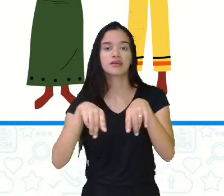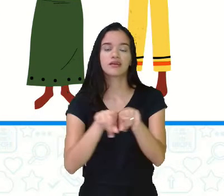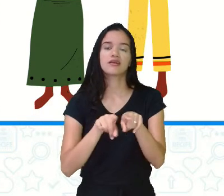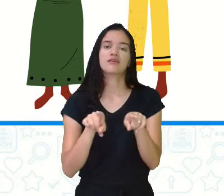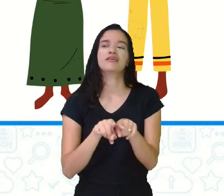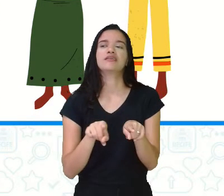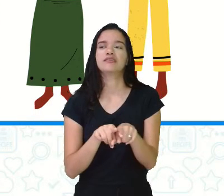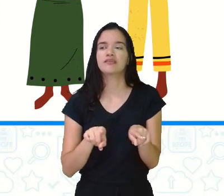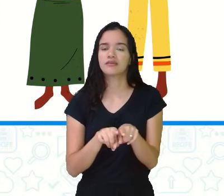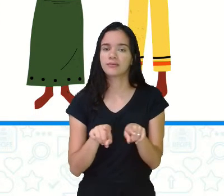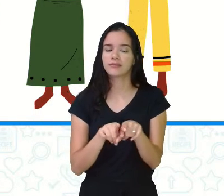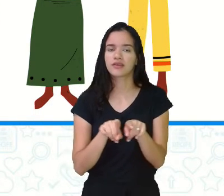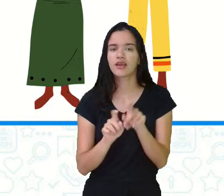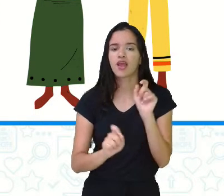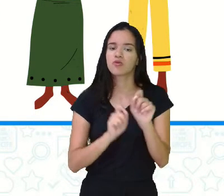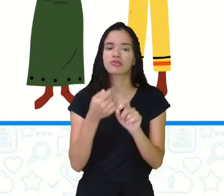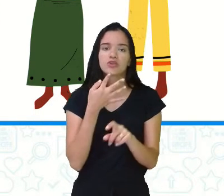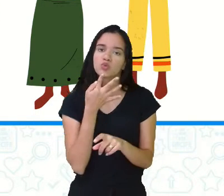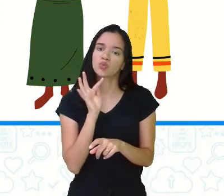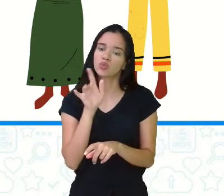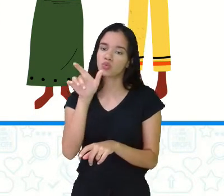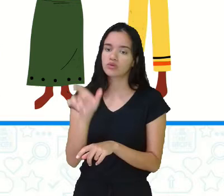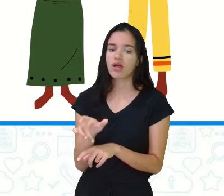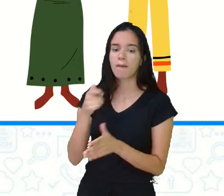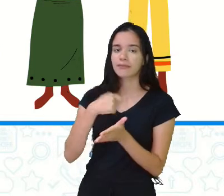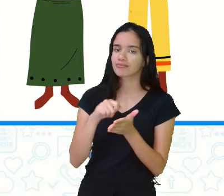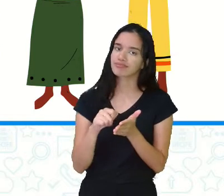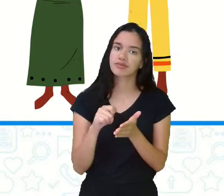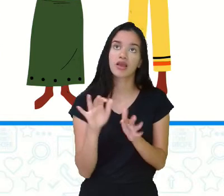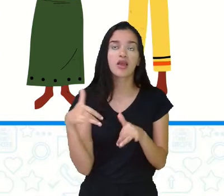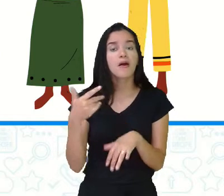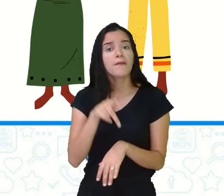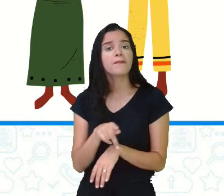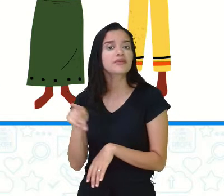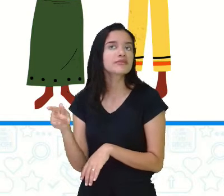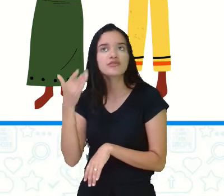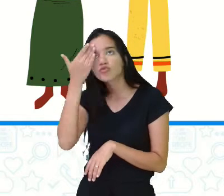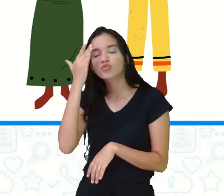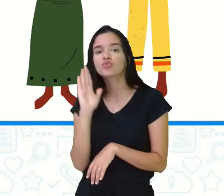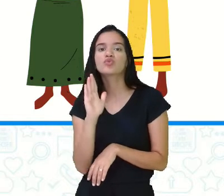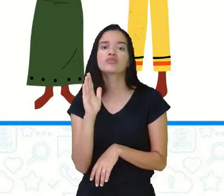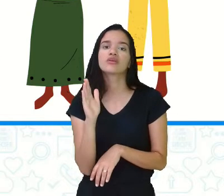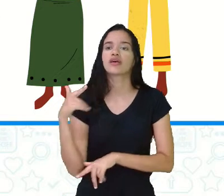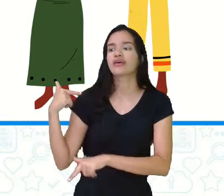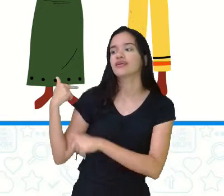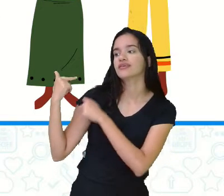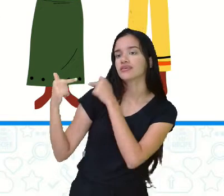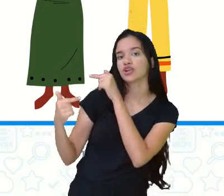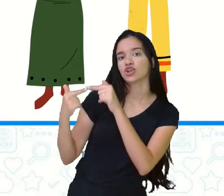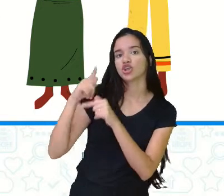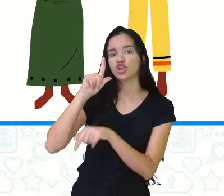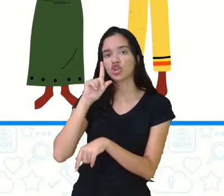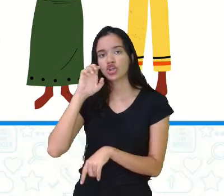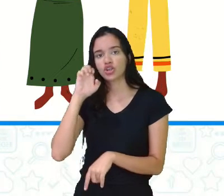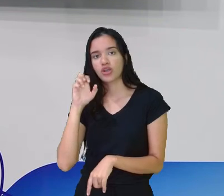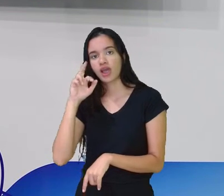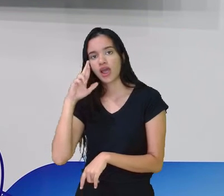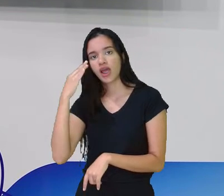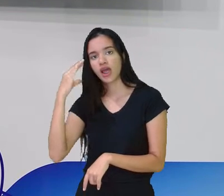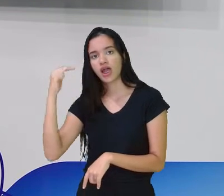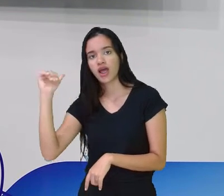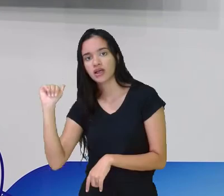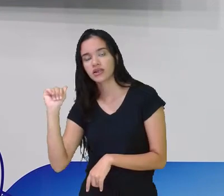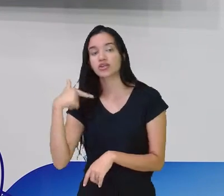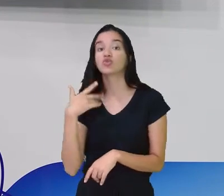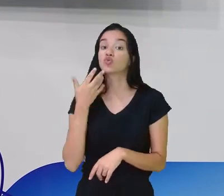de muitos deles é desconhecida. Professora, eu não sei o que significa de geração para geração. Relaxa, eu estou aqui